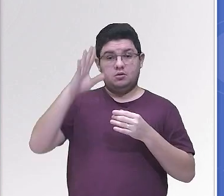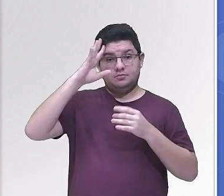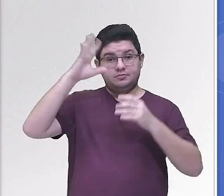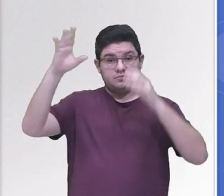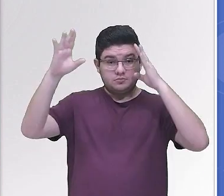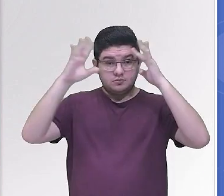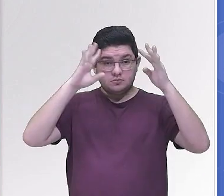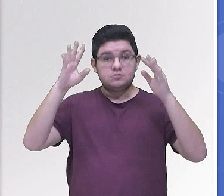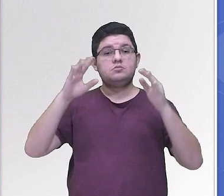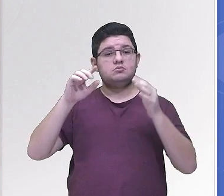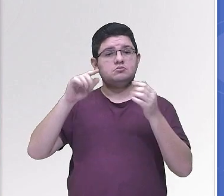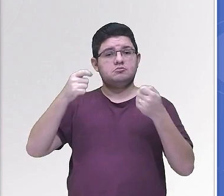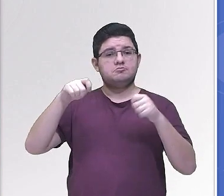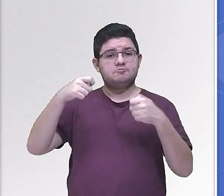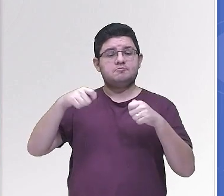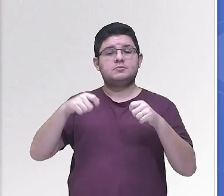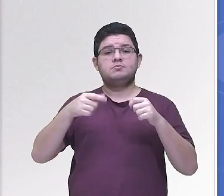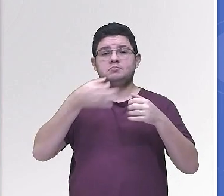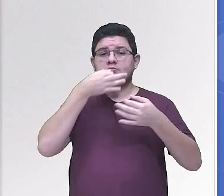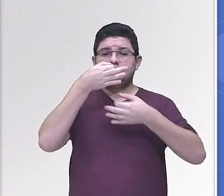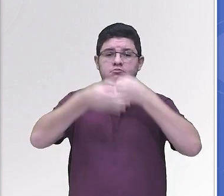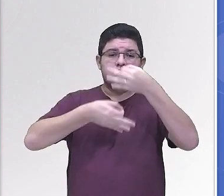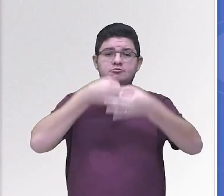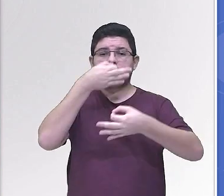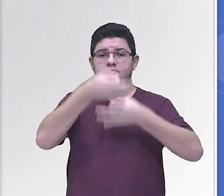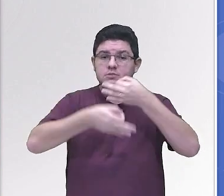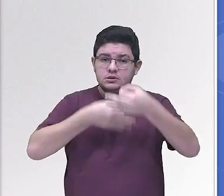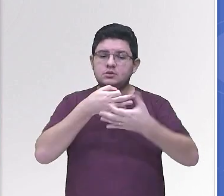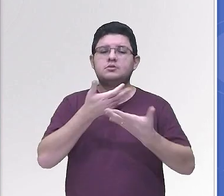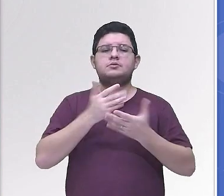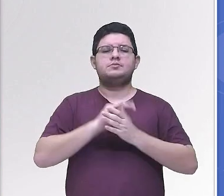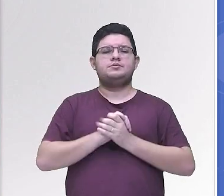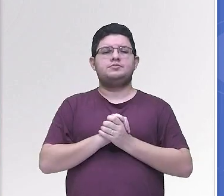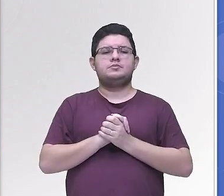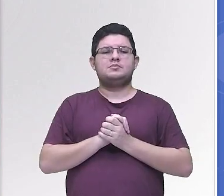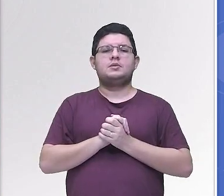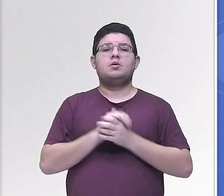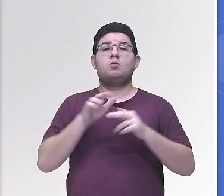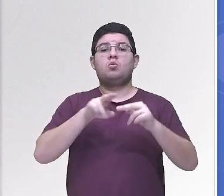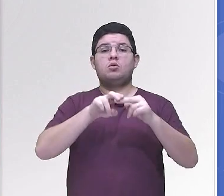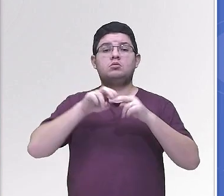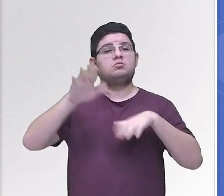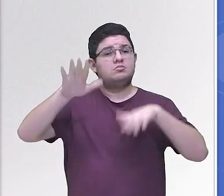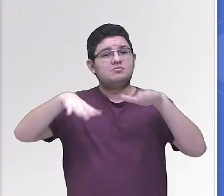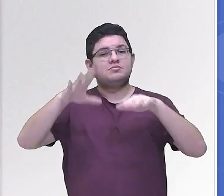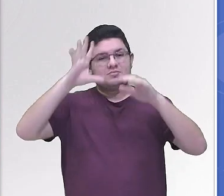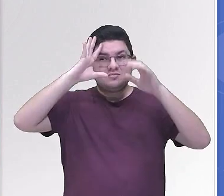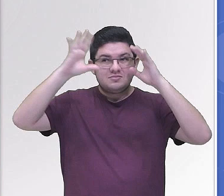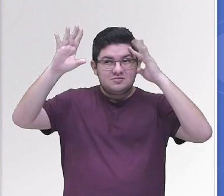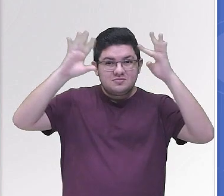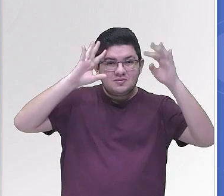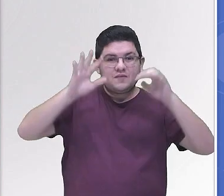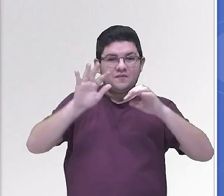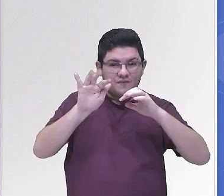ser crítica. É por isso que eu dizia, como a filosofia ela é perigosa de vez em quando, né? Por quê? Porque quando eu falo de uma